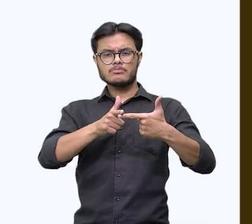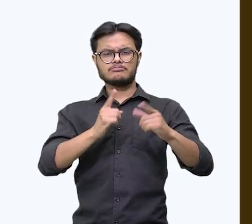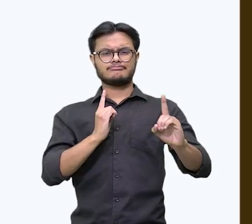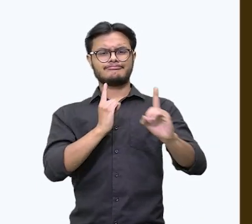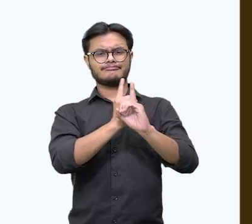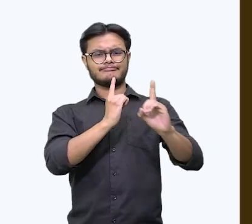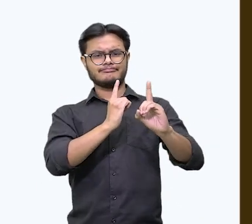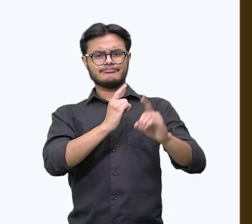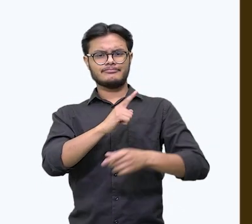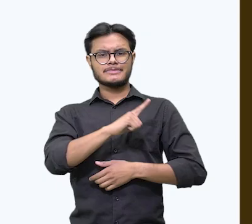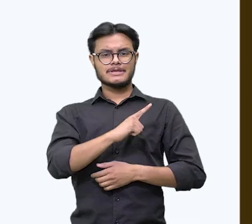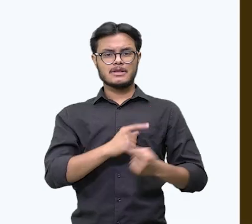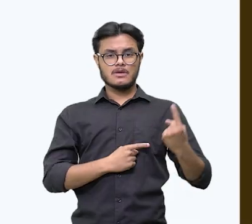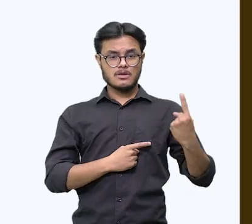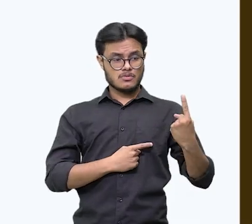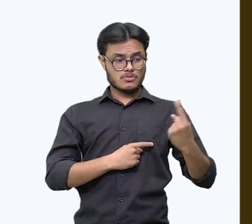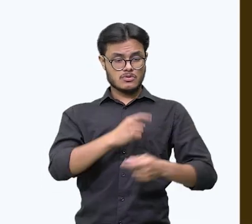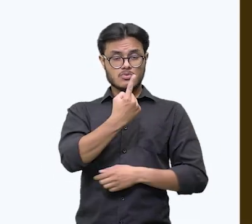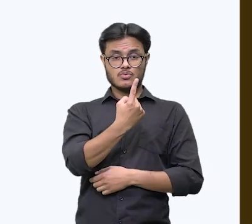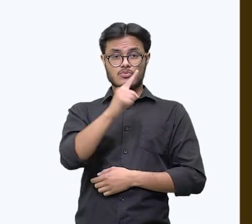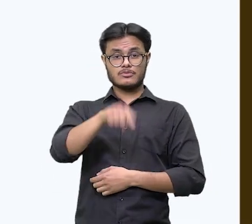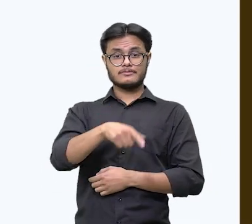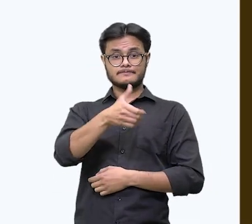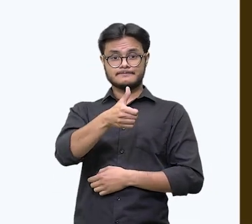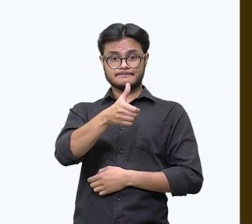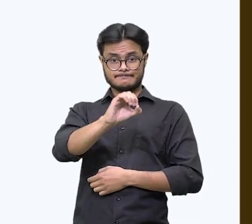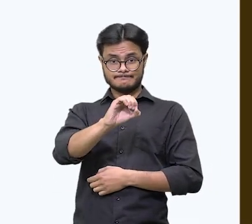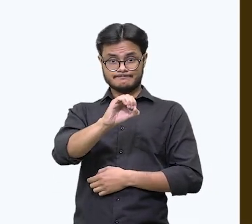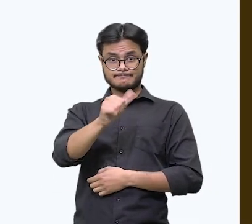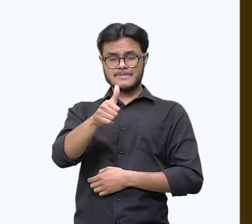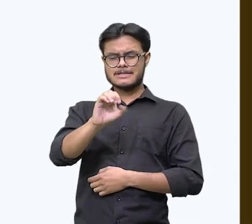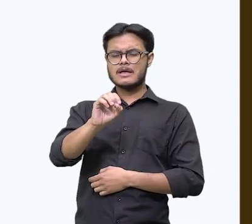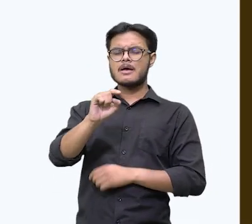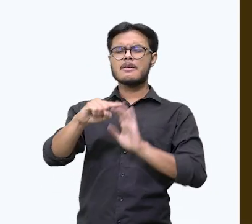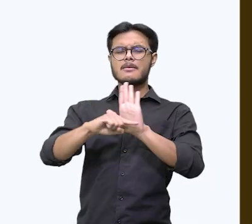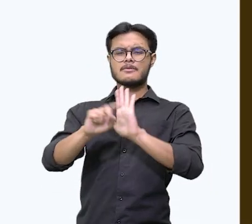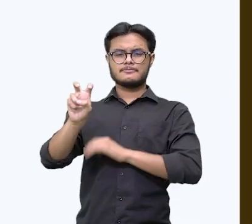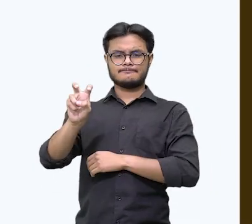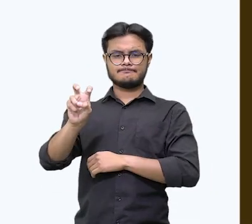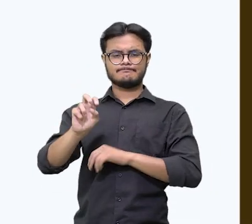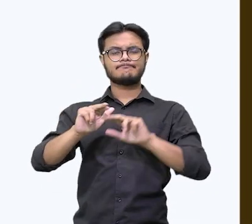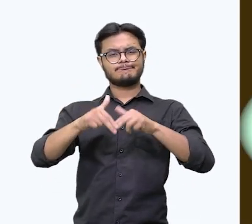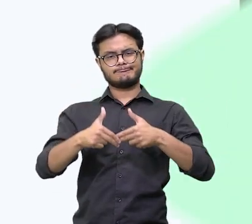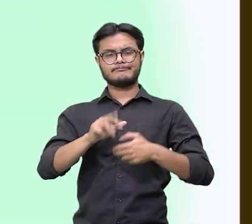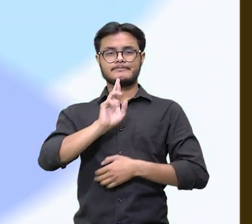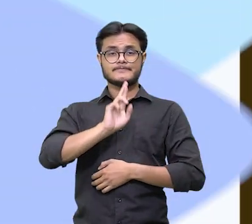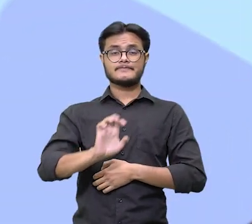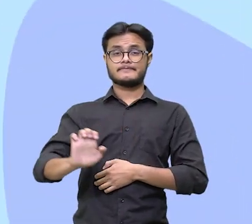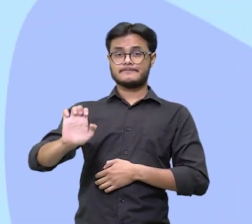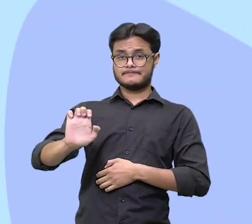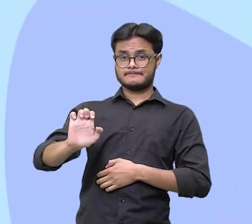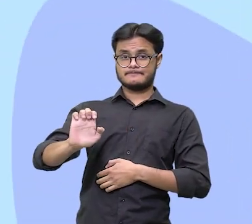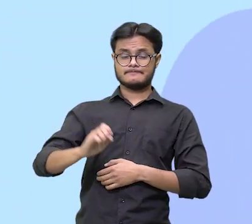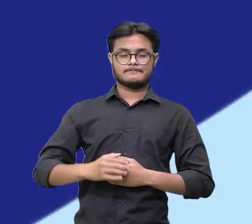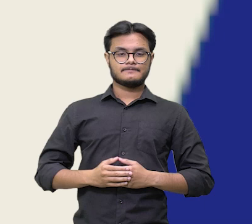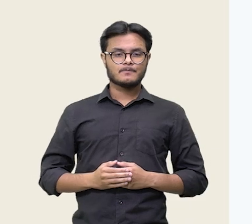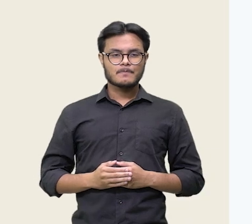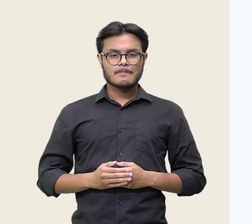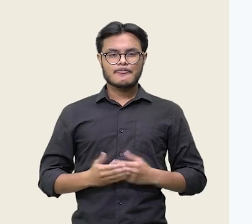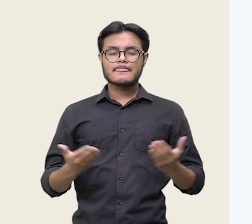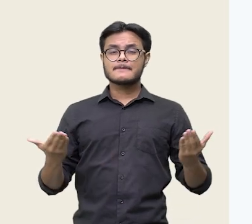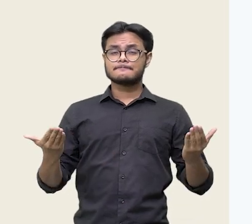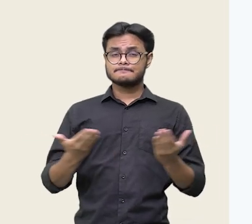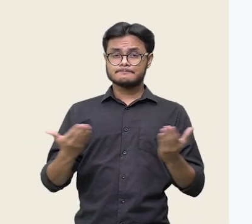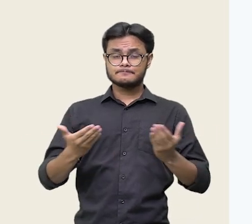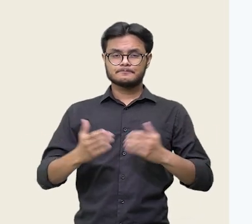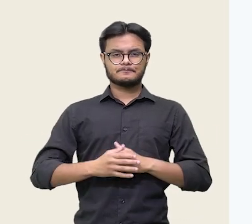valor de corrente elétrica que é 1 vezes 10 a menos 5 ampere. Portanto, a alternativa correta é a letra E. Agora vamos